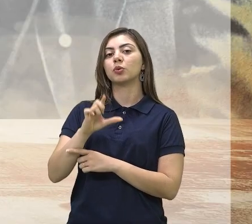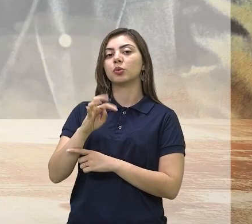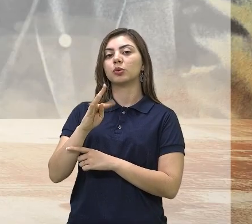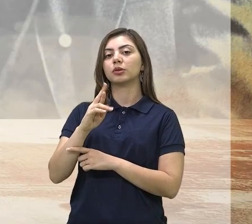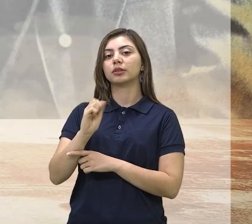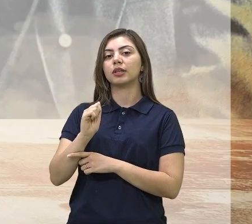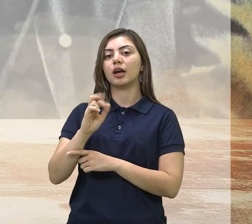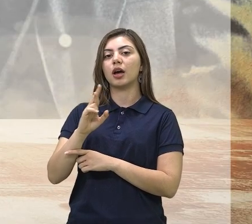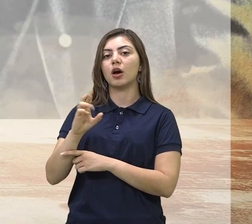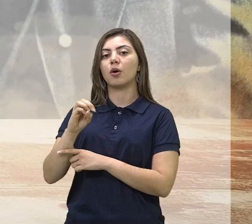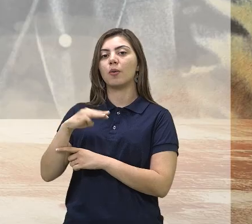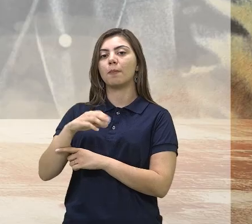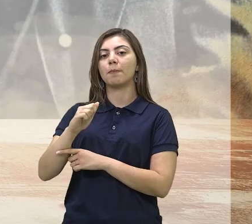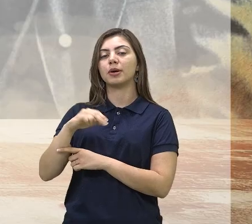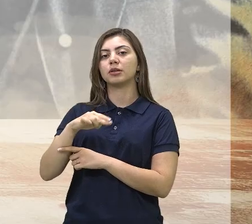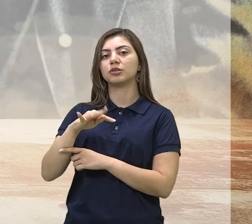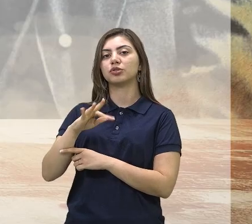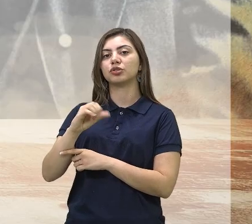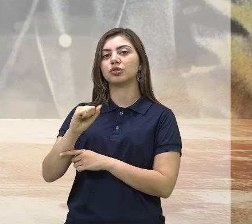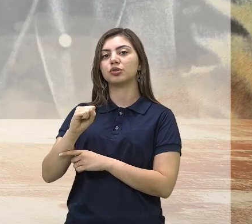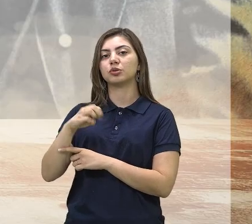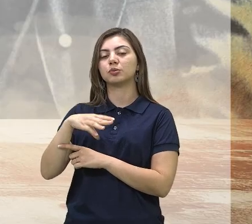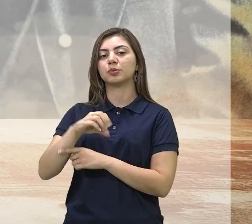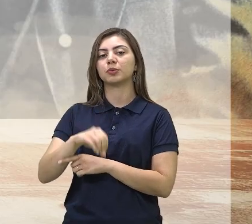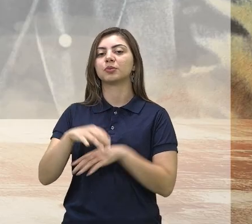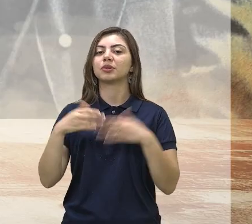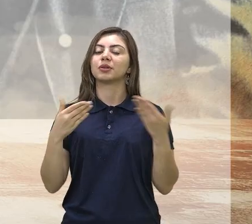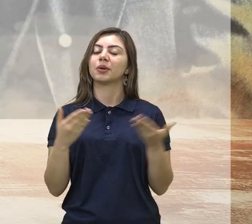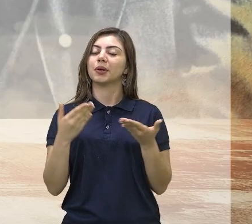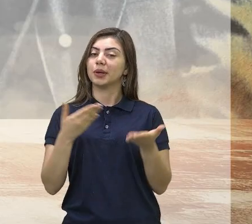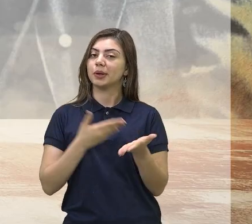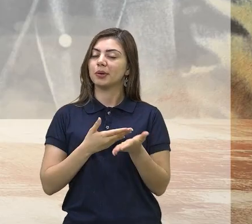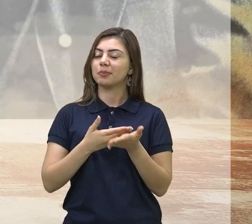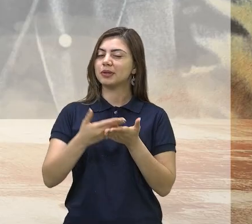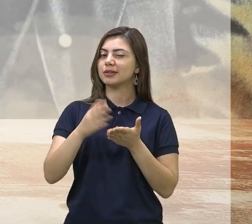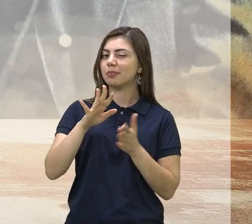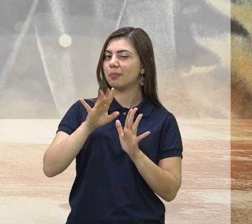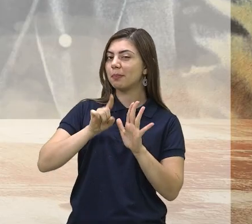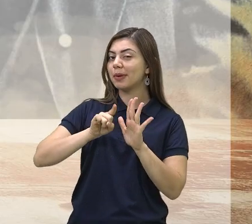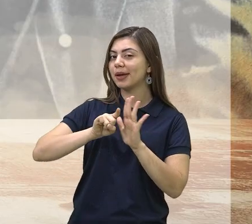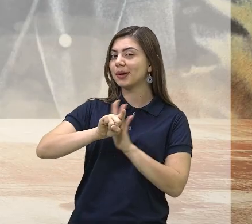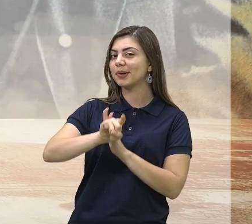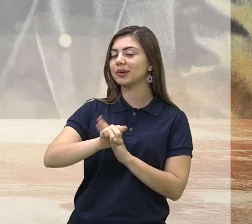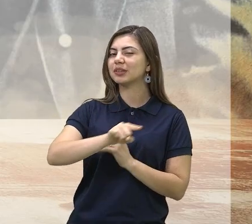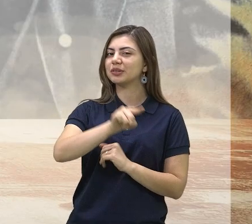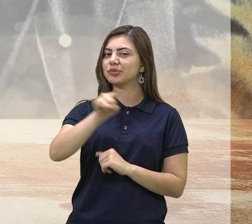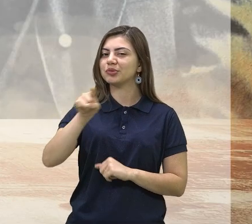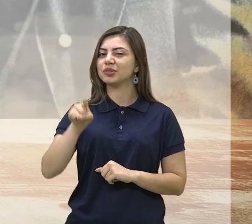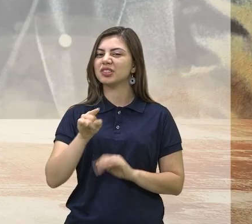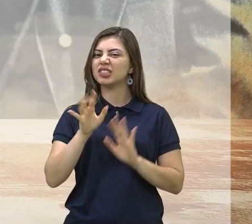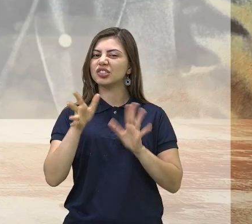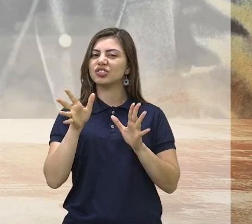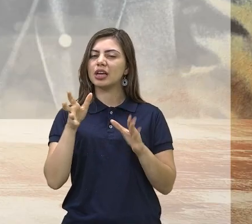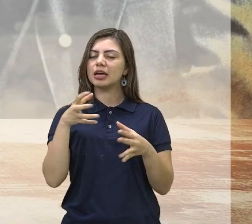ultrarromântica, tá? E aí, para a gente começar, vamos lá fazer uma perguntinha. Vocês já se sentiram